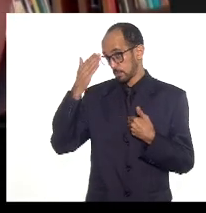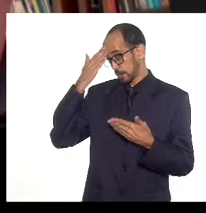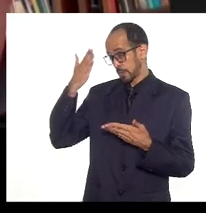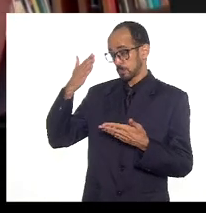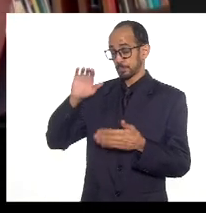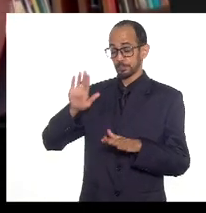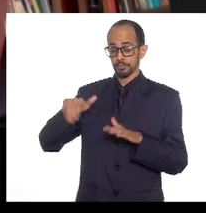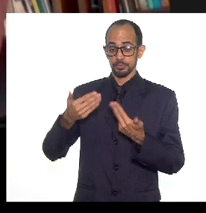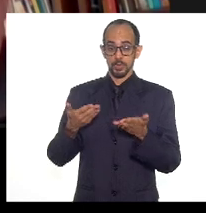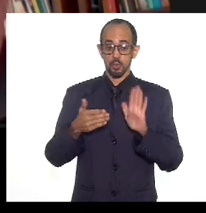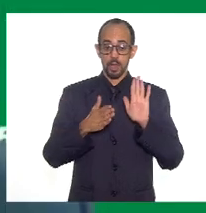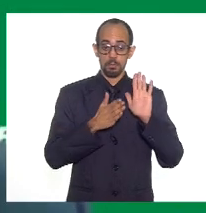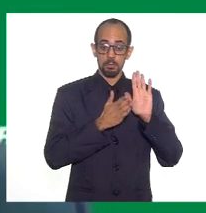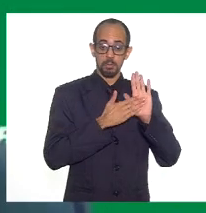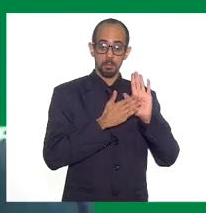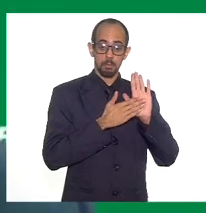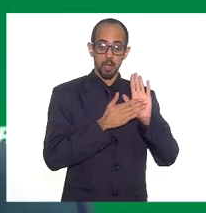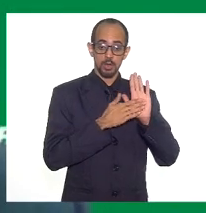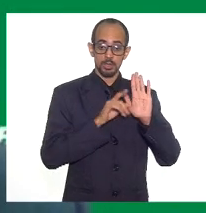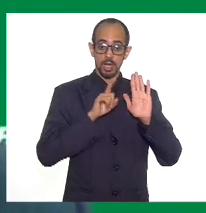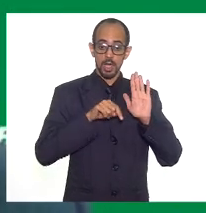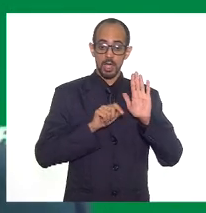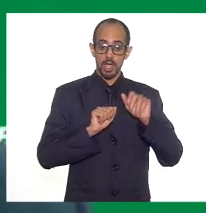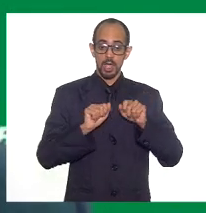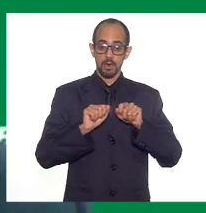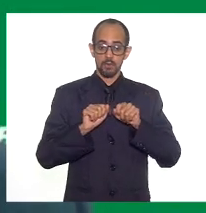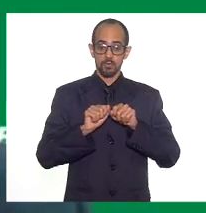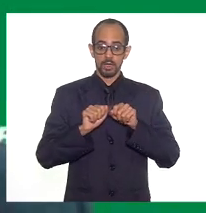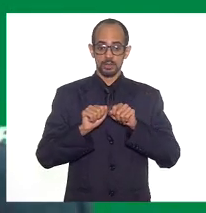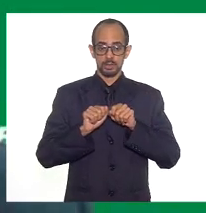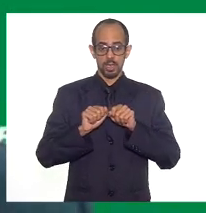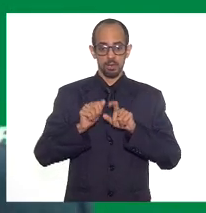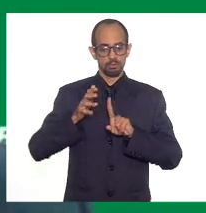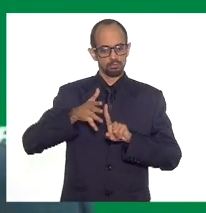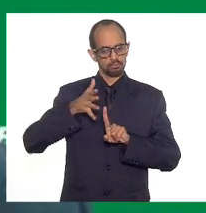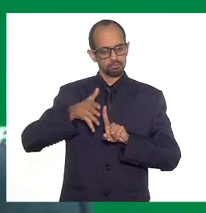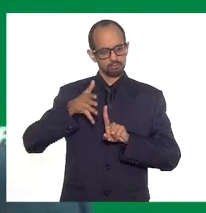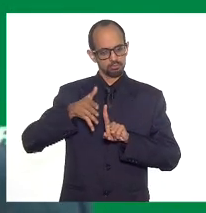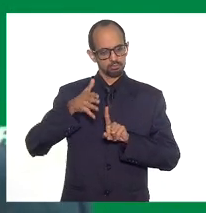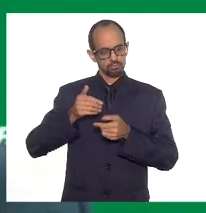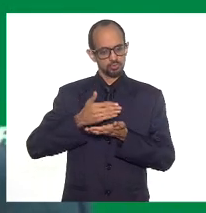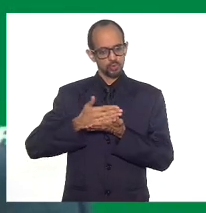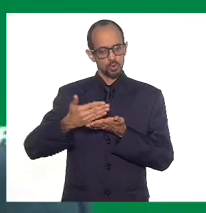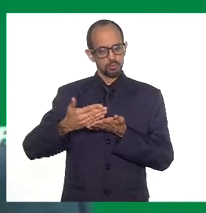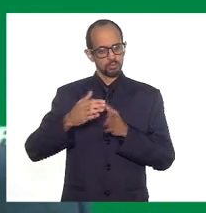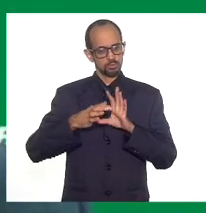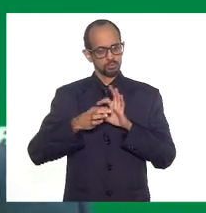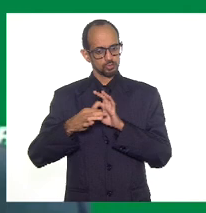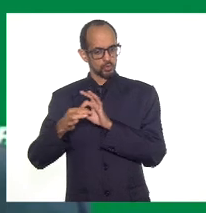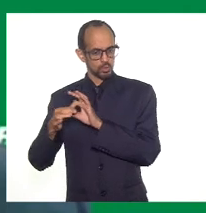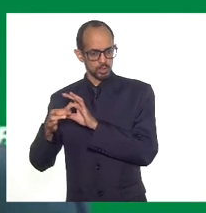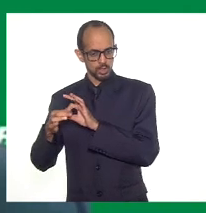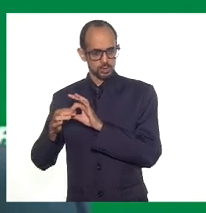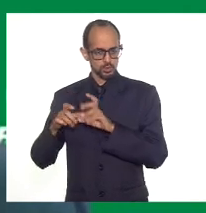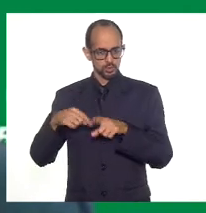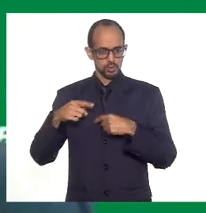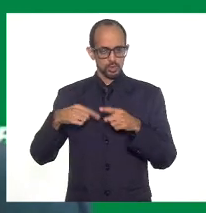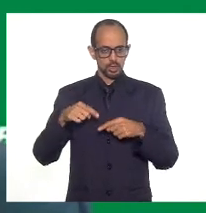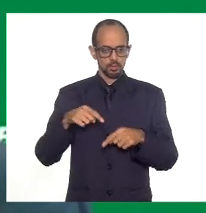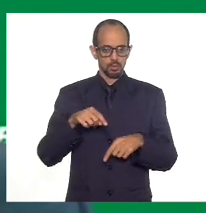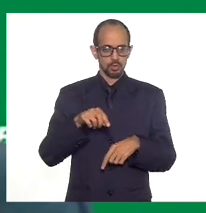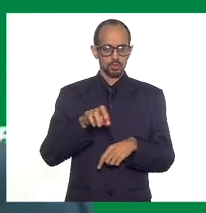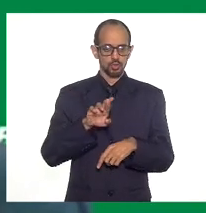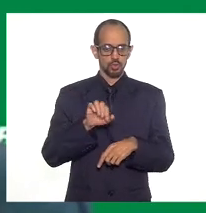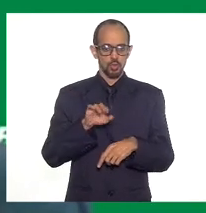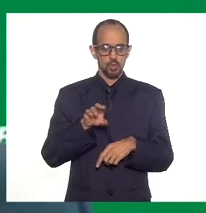A nossa proposta é a seguinte, deputada, eu faço umas pequenas palavras de introdução aqui de contexto e depois o Dan